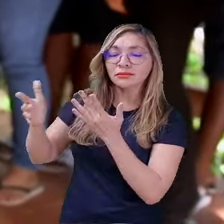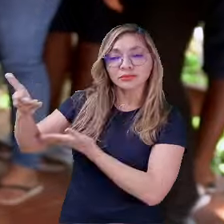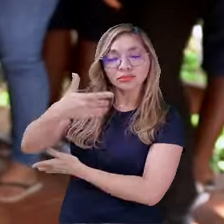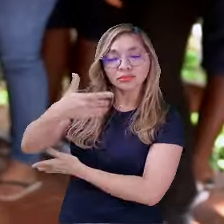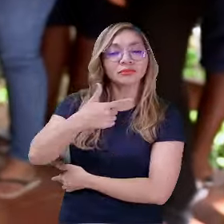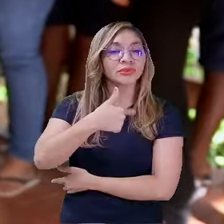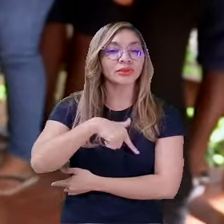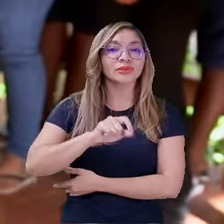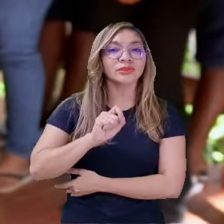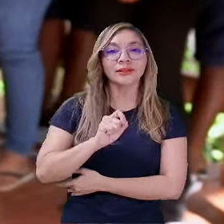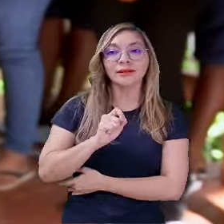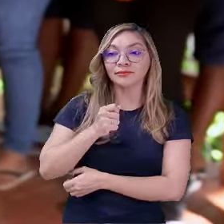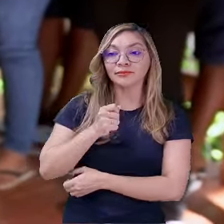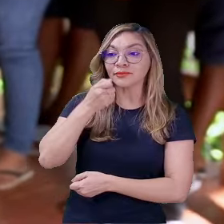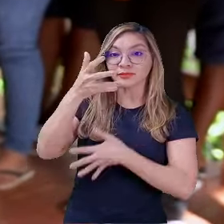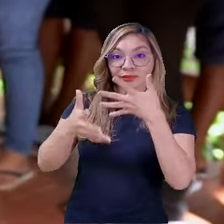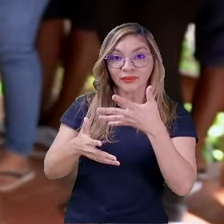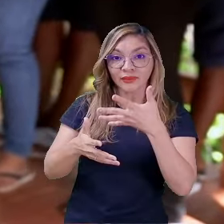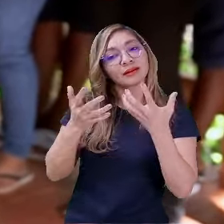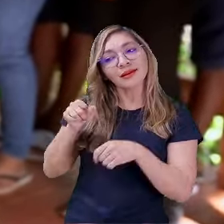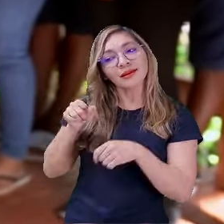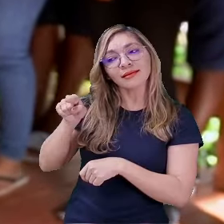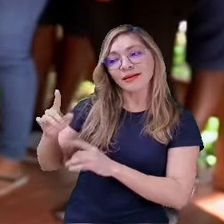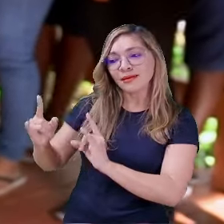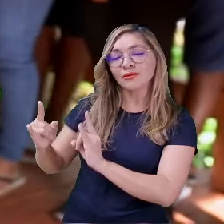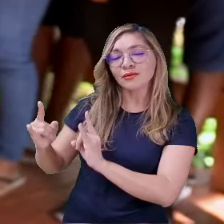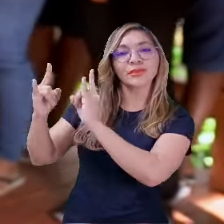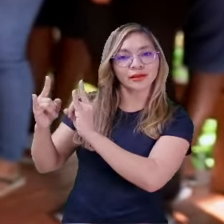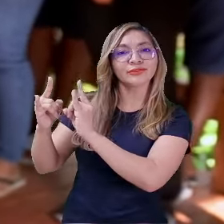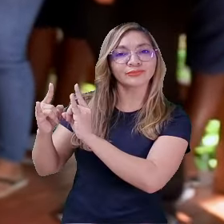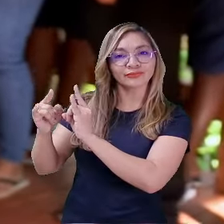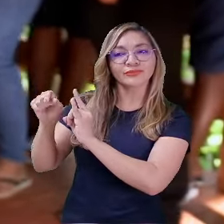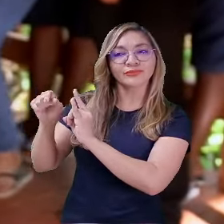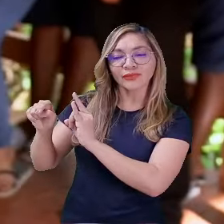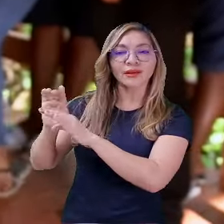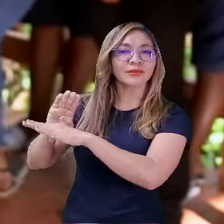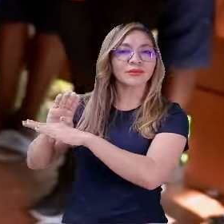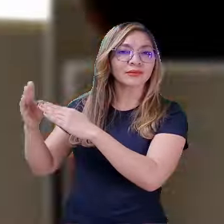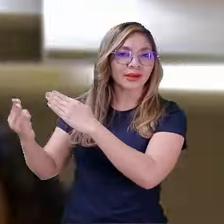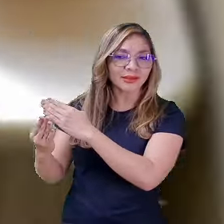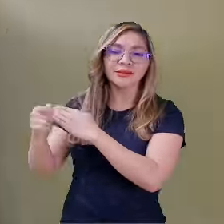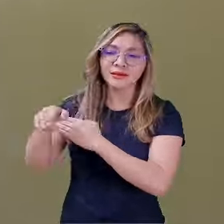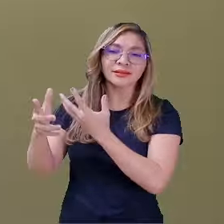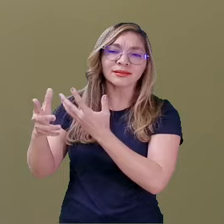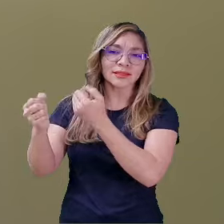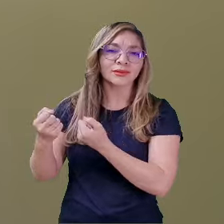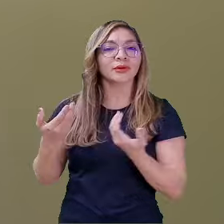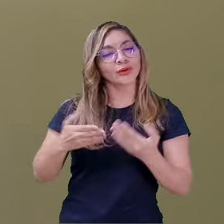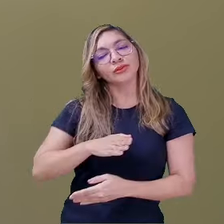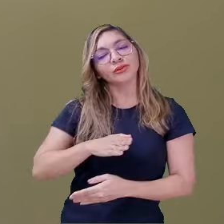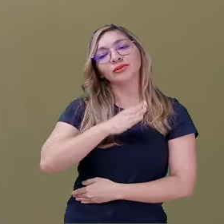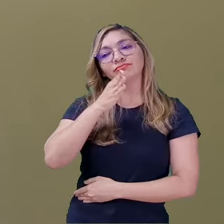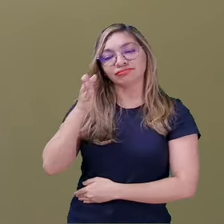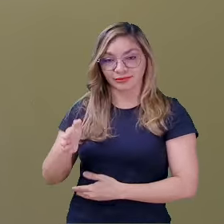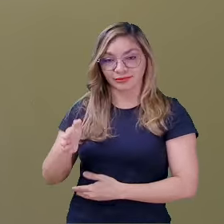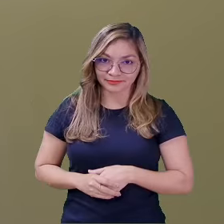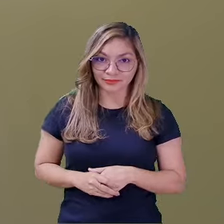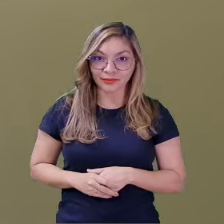fosse aqui no prédio do posto avançado do Bailique. Ela aceitou. E é exatamente isso que nós estamos fazendo. Durante as audiências